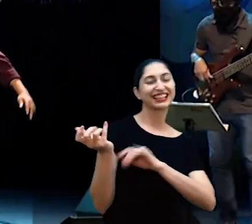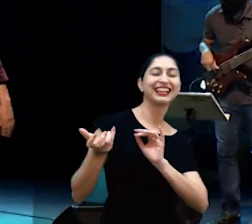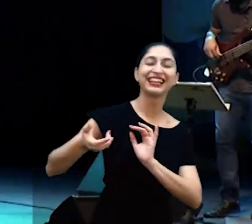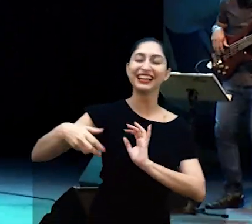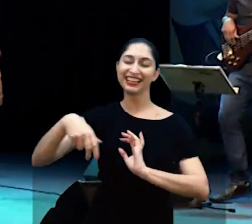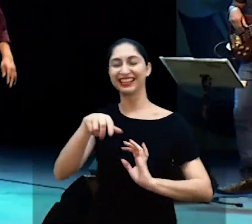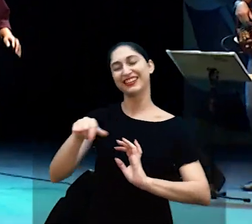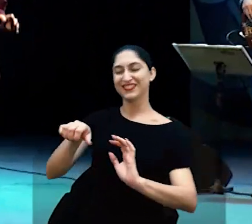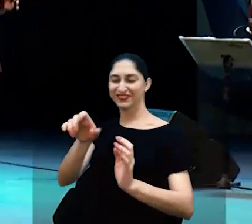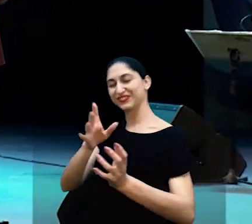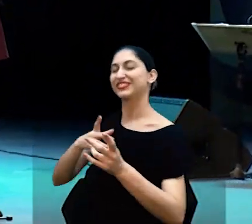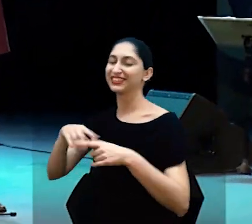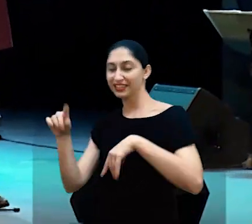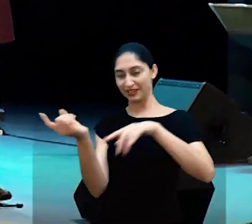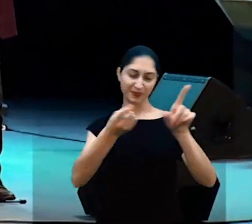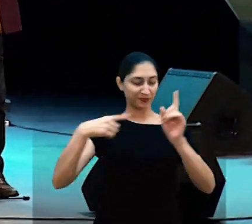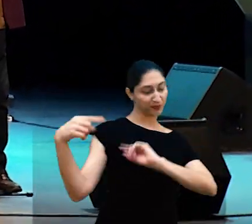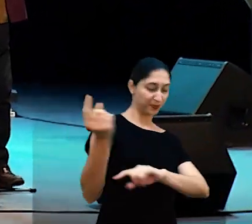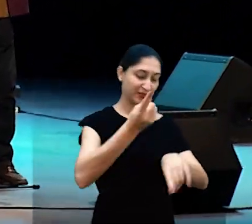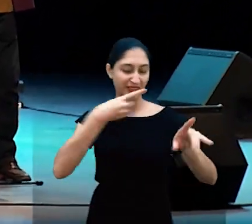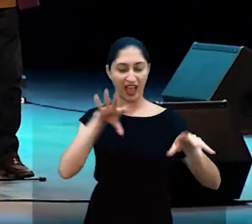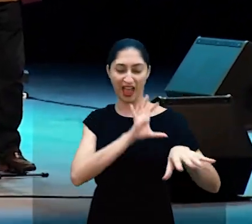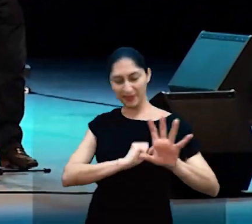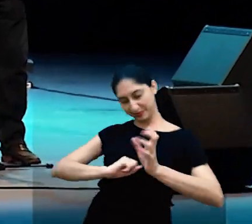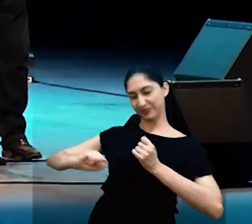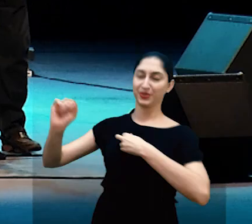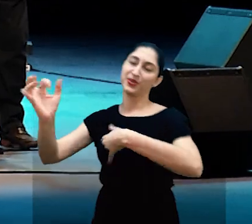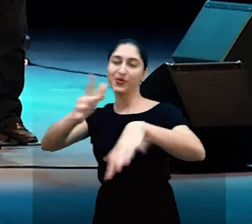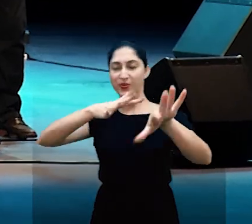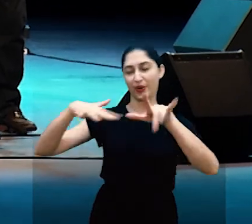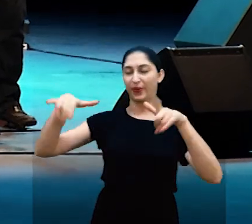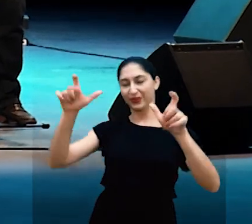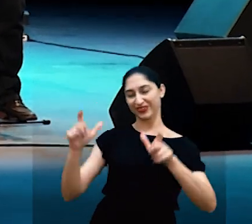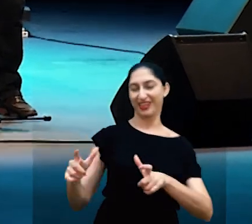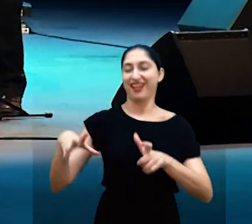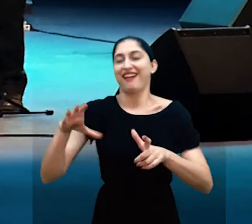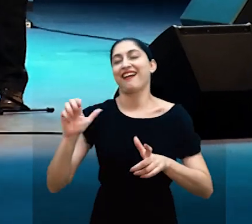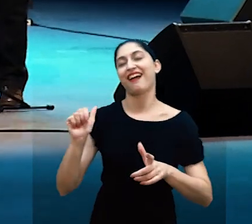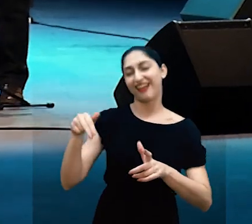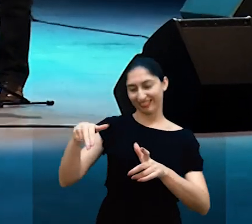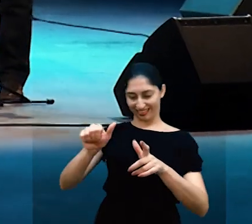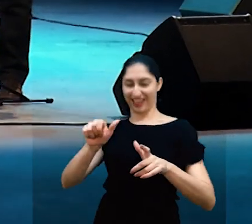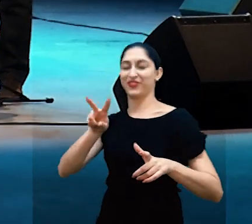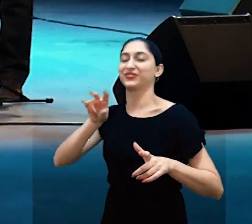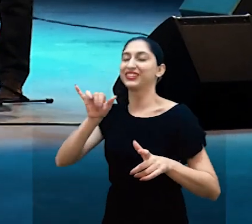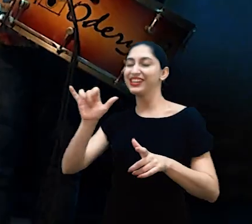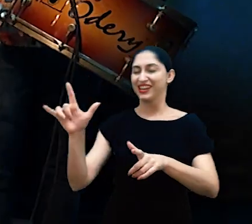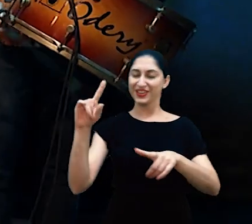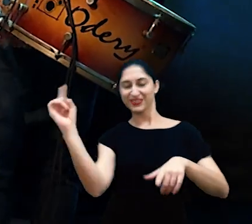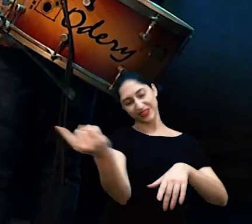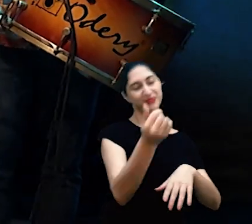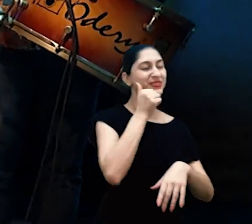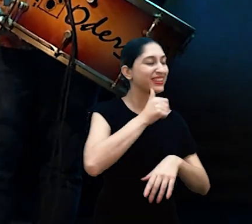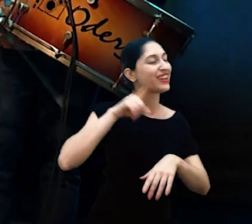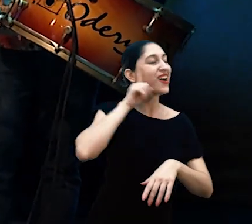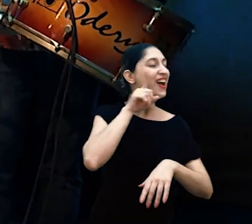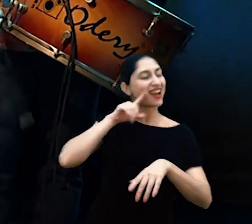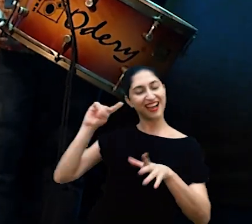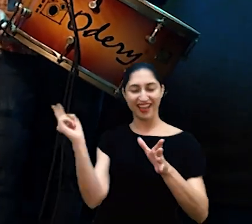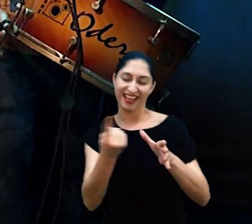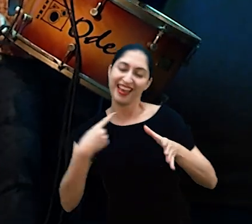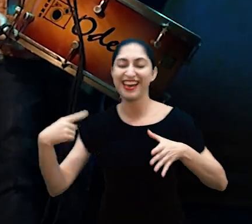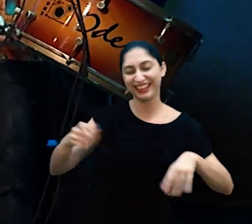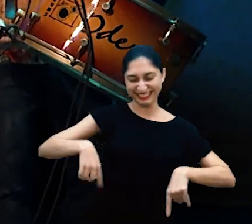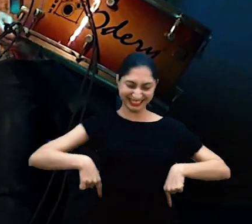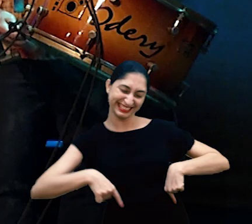musa. Toda moleque tem fulô, na musa do meu amor dentro do canavia. Roda morena, vem